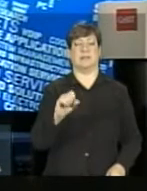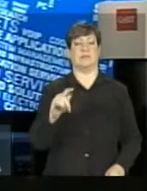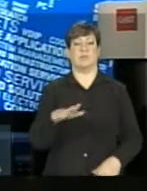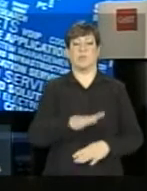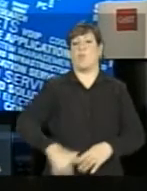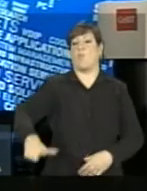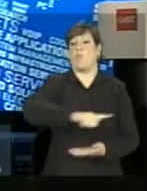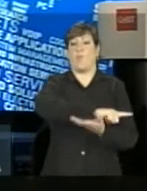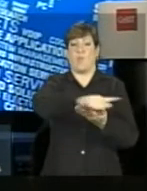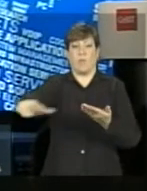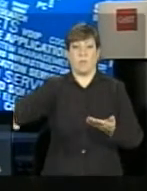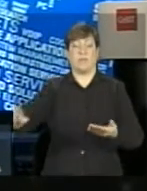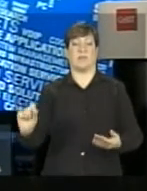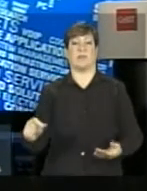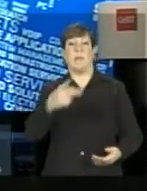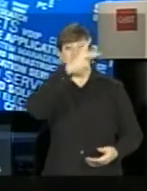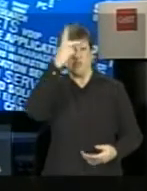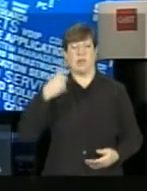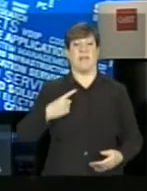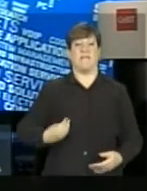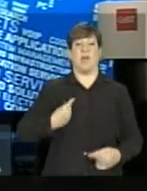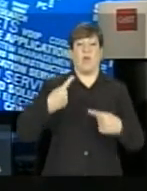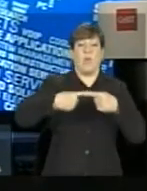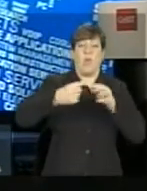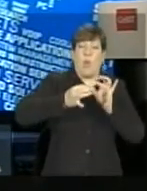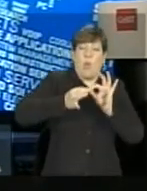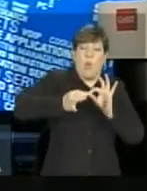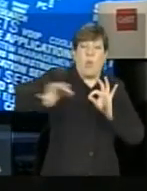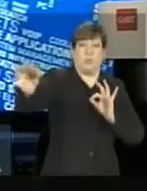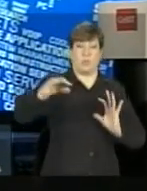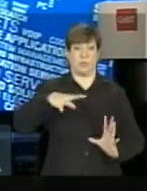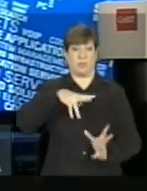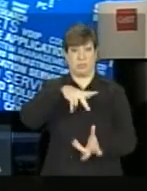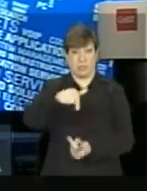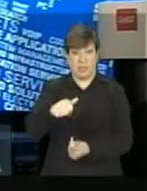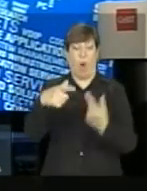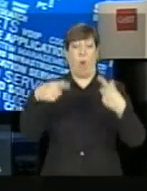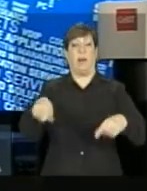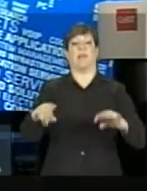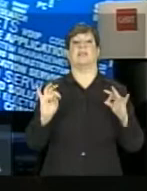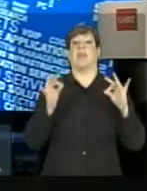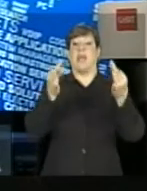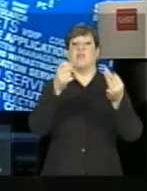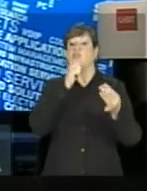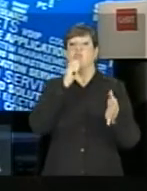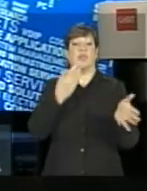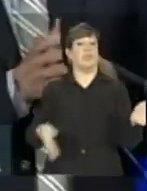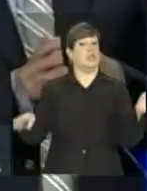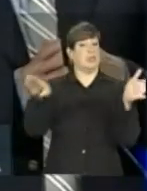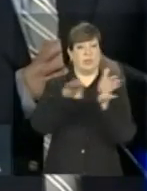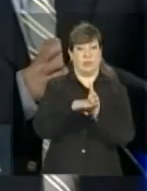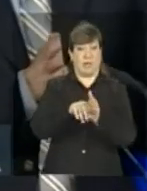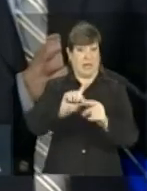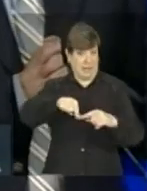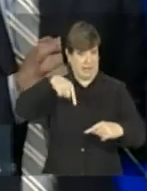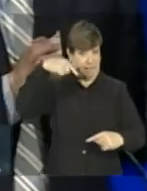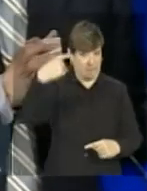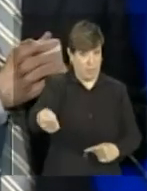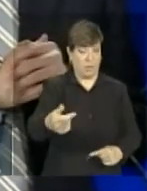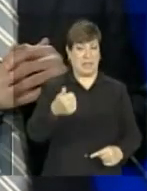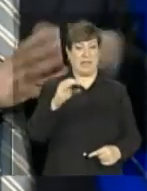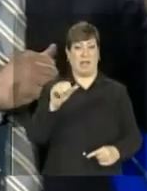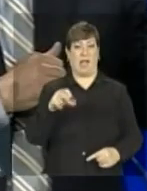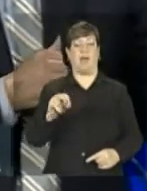pessoas que vivem nas regiões mais distantes do mundo, onde a tecnologia ainda não chegou. Na próxima década, haverá